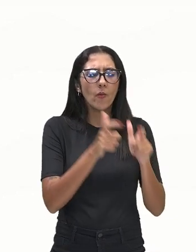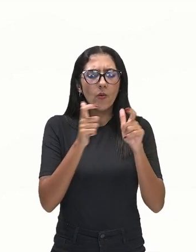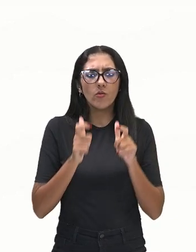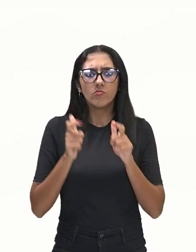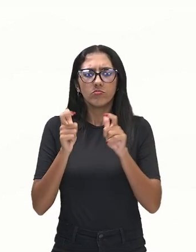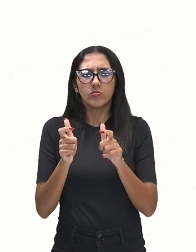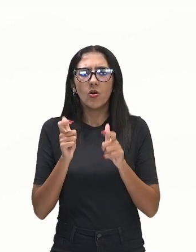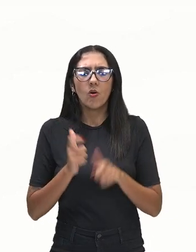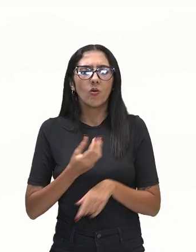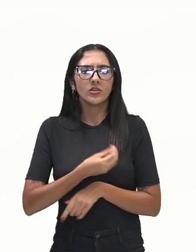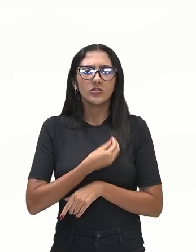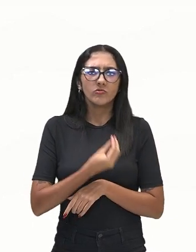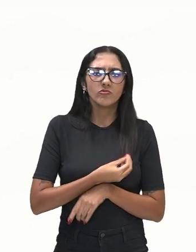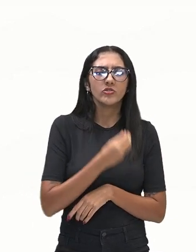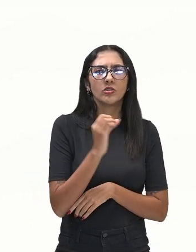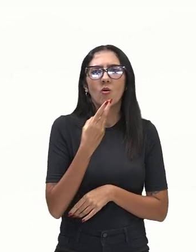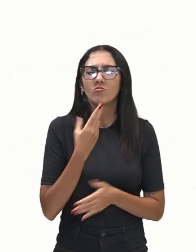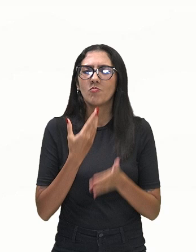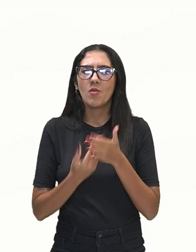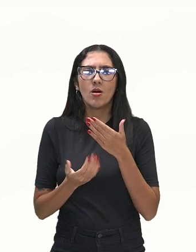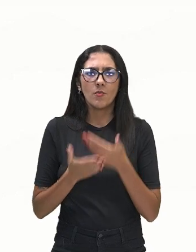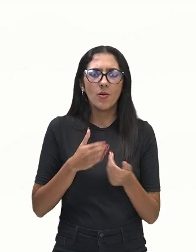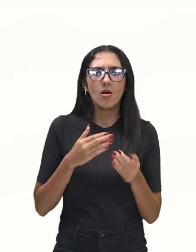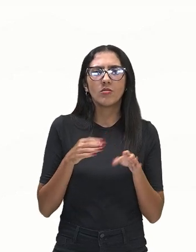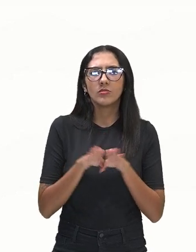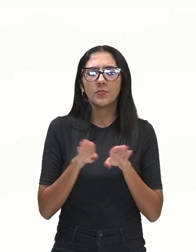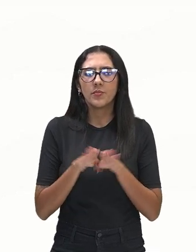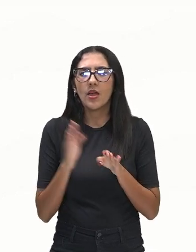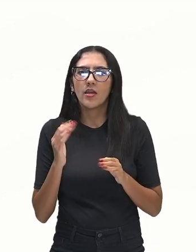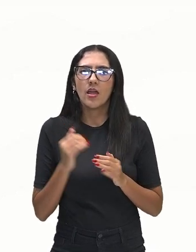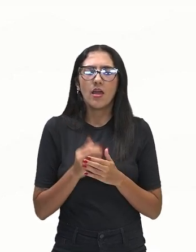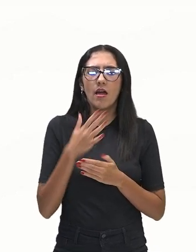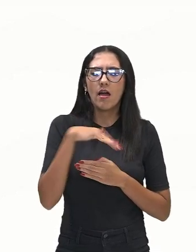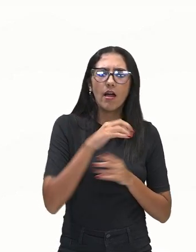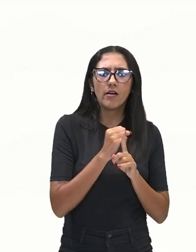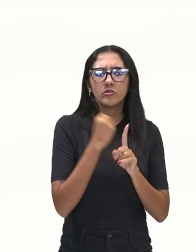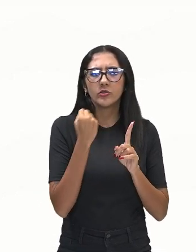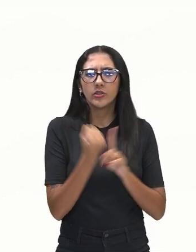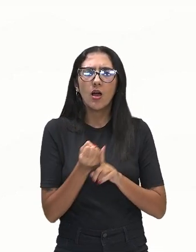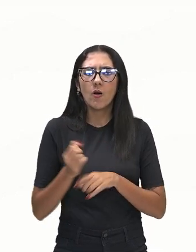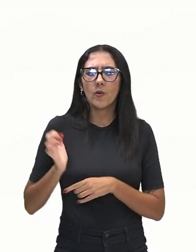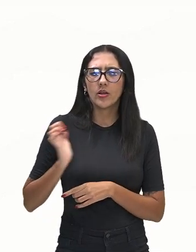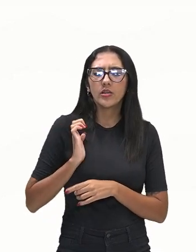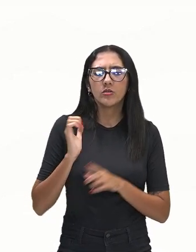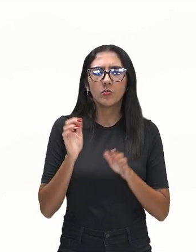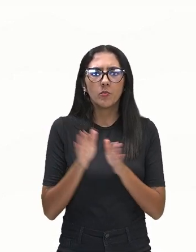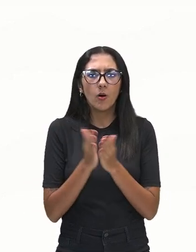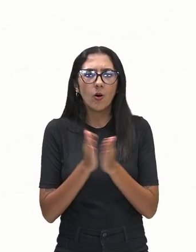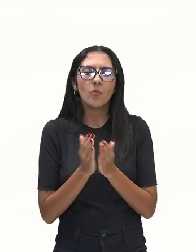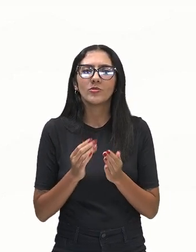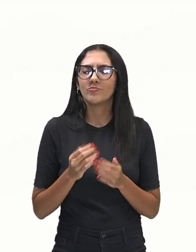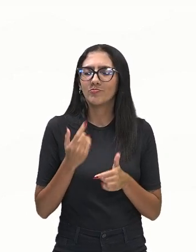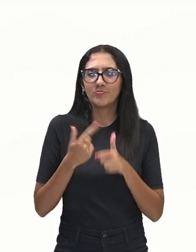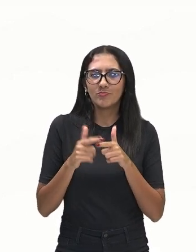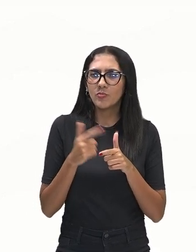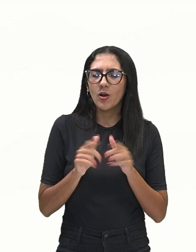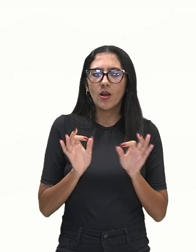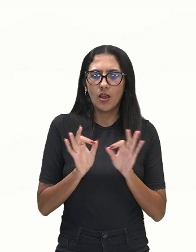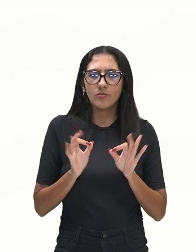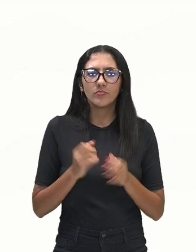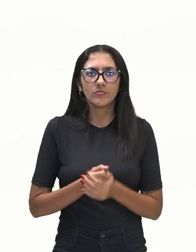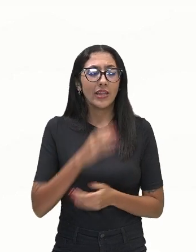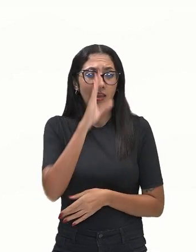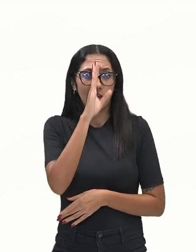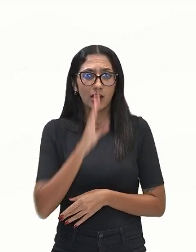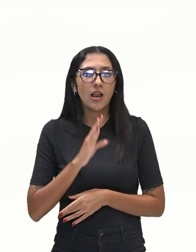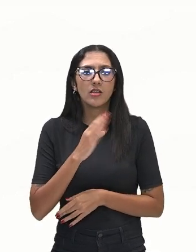esteja, independente, né, de classe social e gratuito às vacinas, promovendo